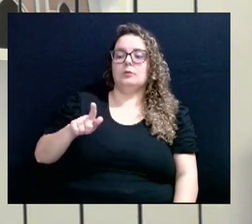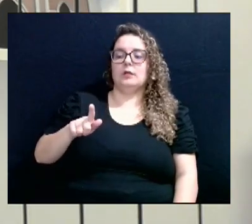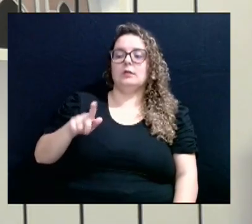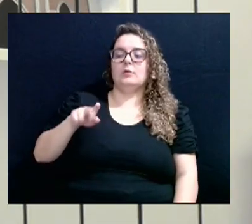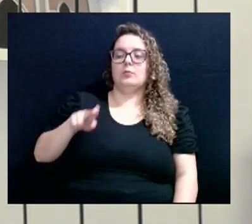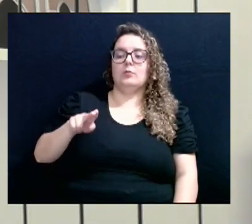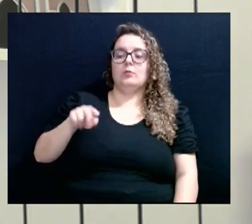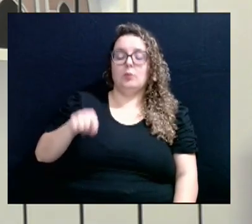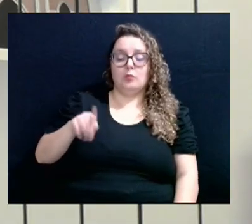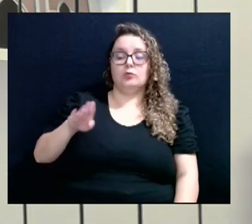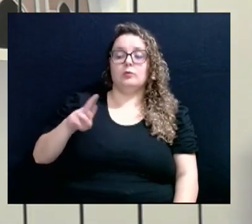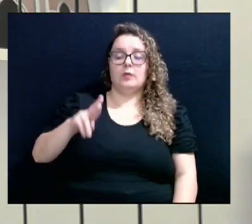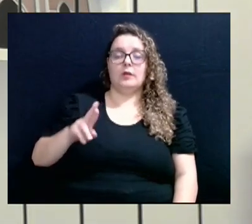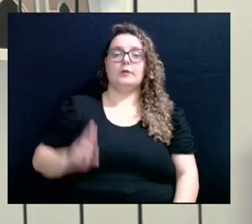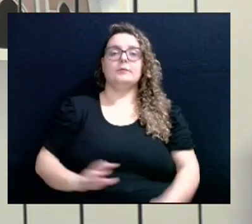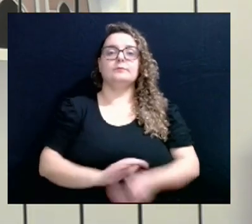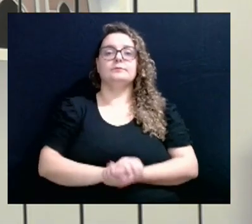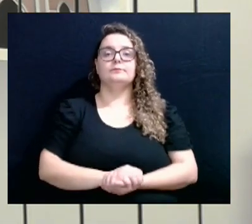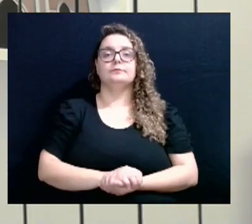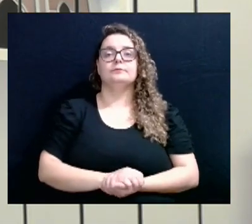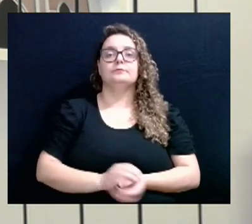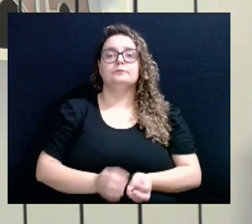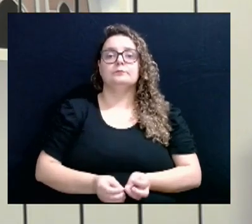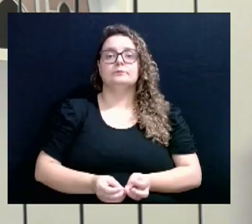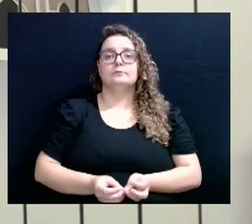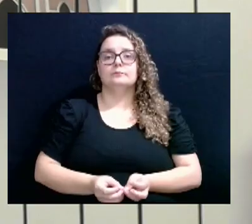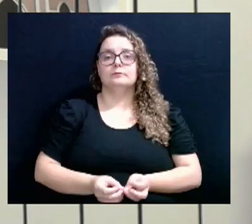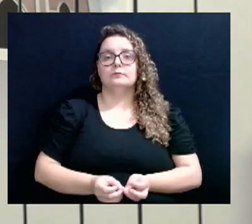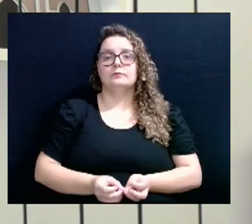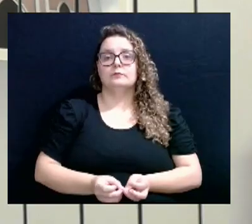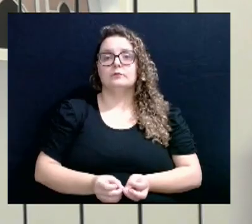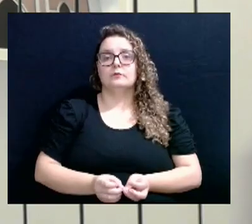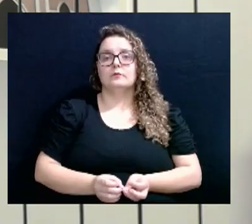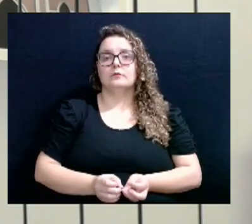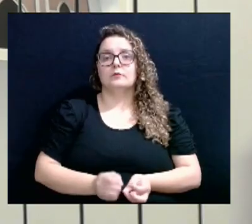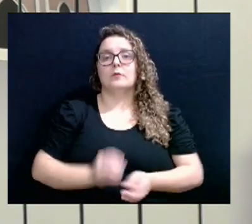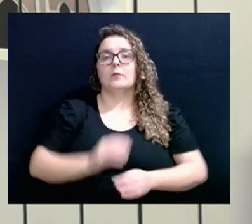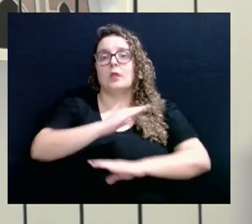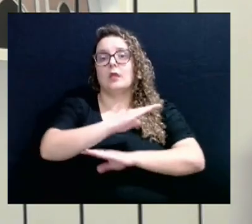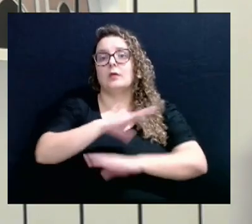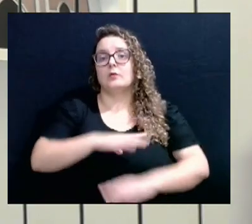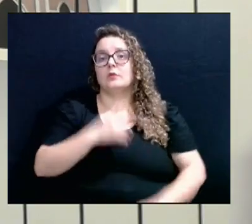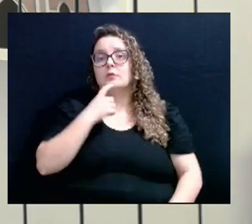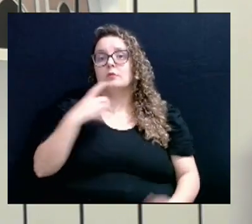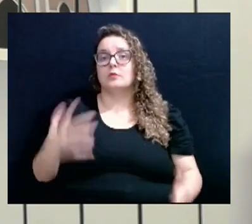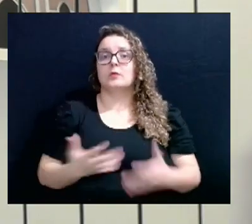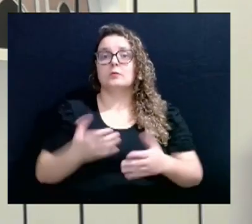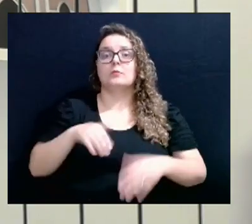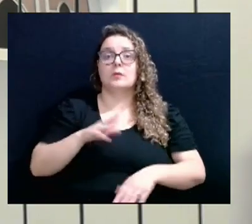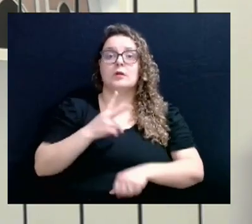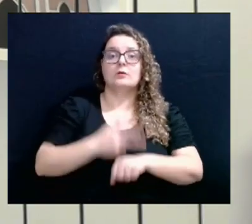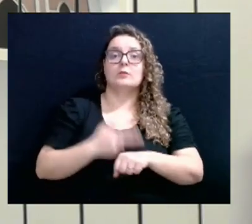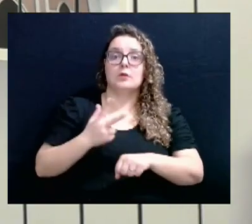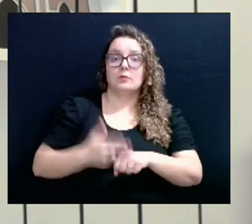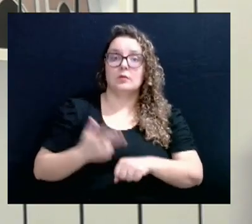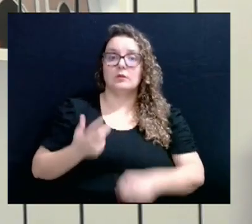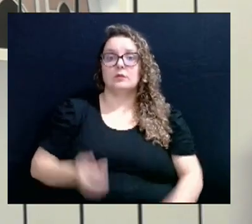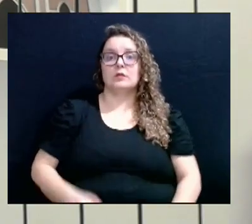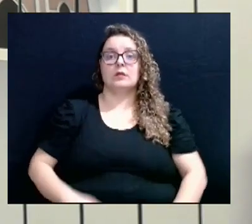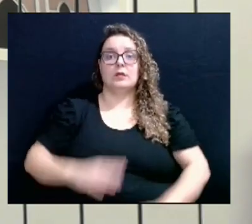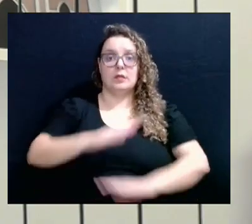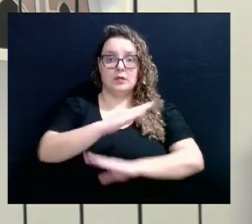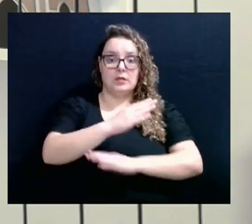campinas.sp.leg.br. Olha só, a Câmara Municipal de Campinas promoveu mais uma edição do programa Câmara Integrada.